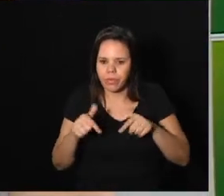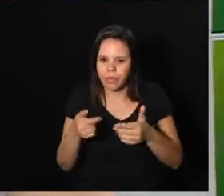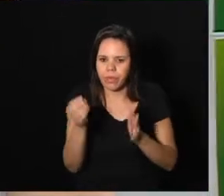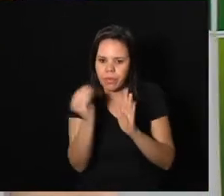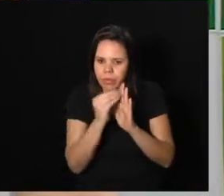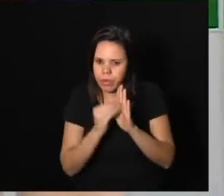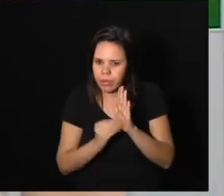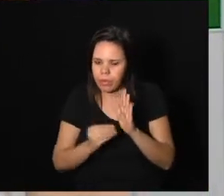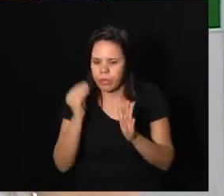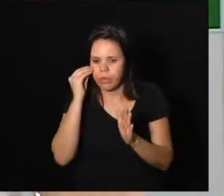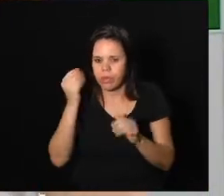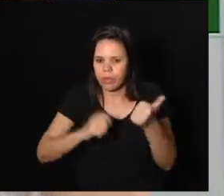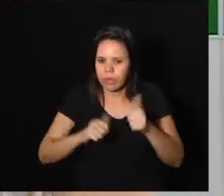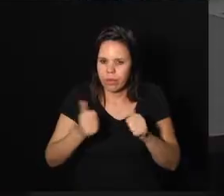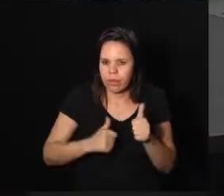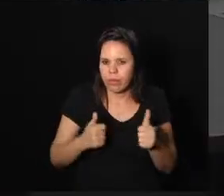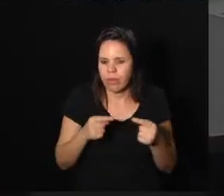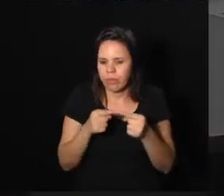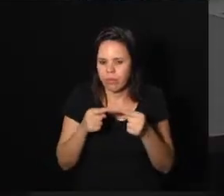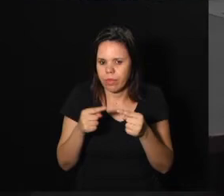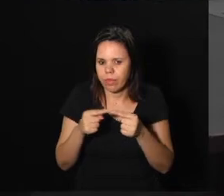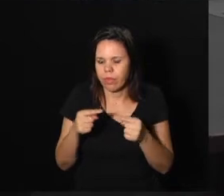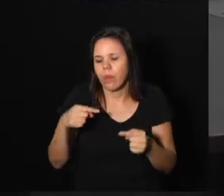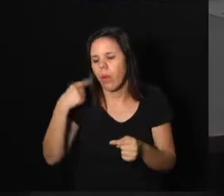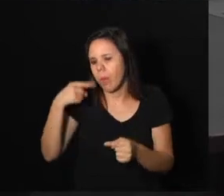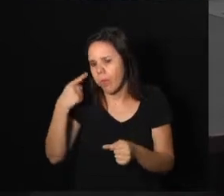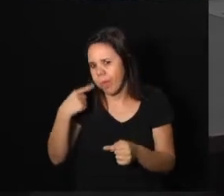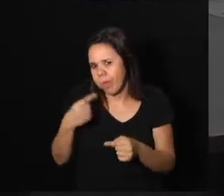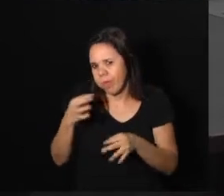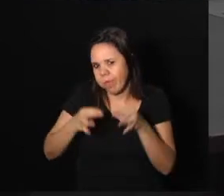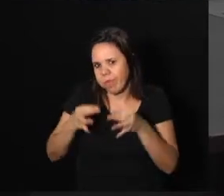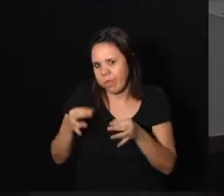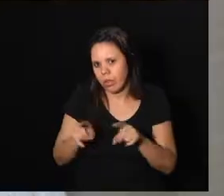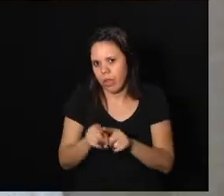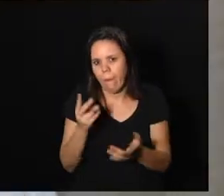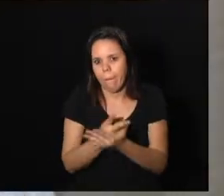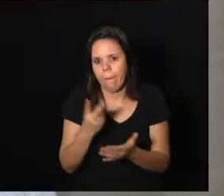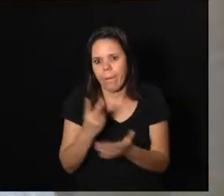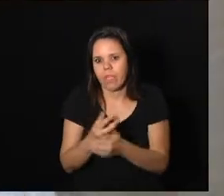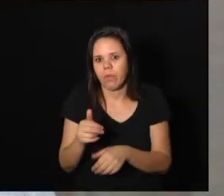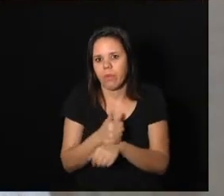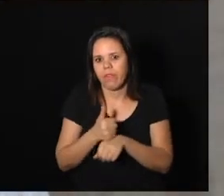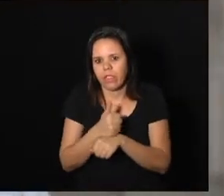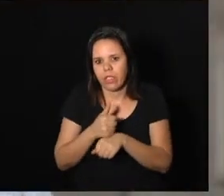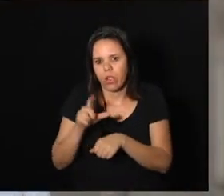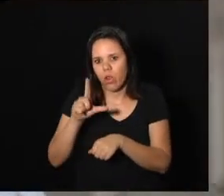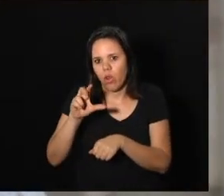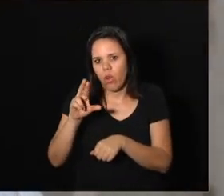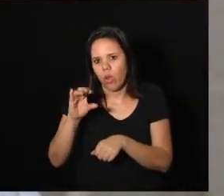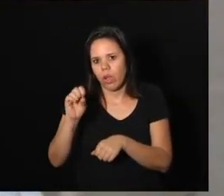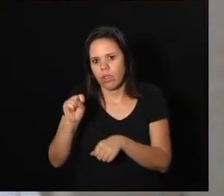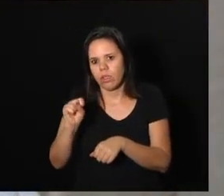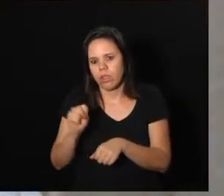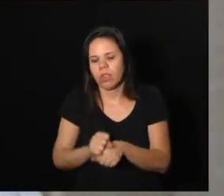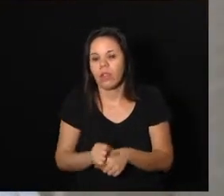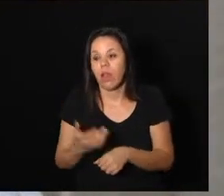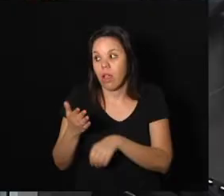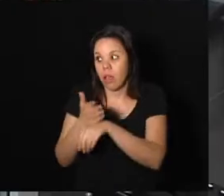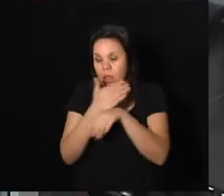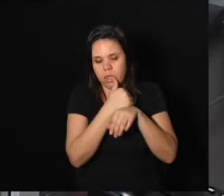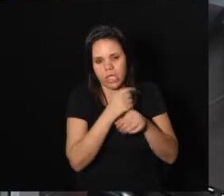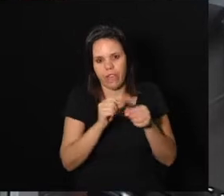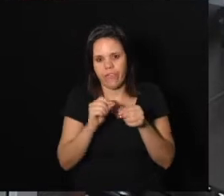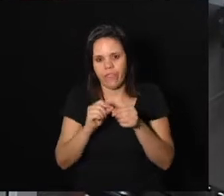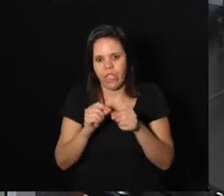que eu realmente me enquadrava era a área jurídica. É a mesma profissão do Lucas. Antes, ele também fez um teste